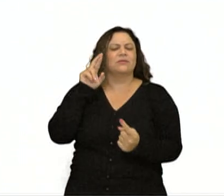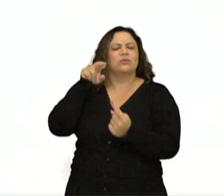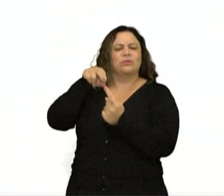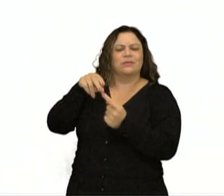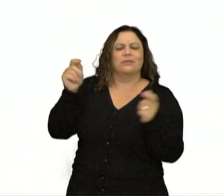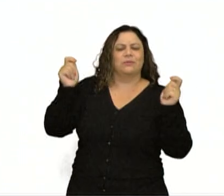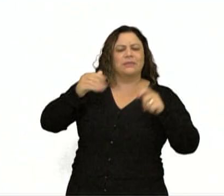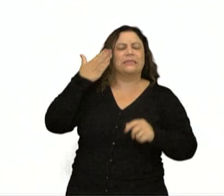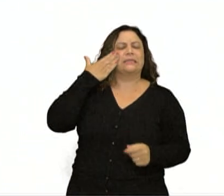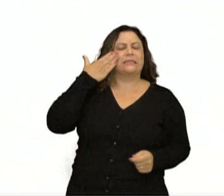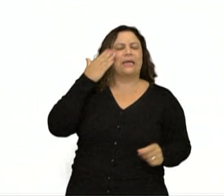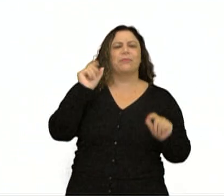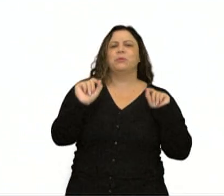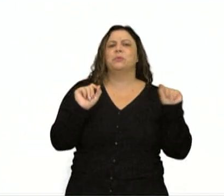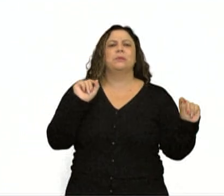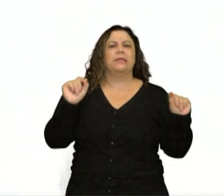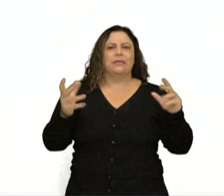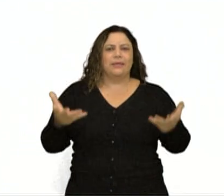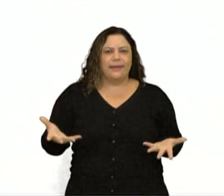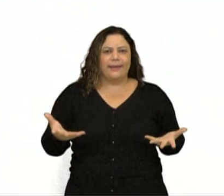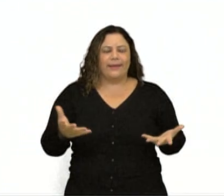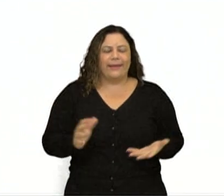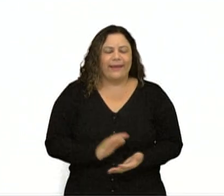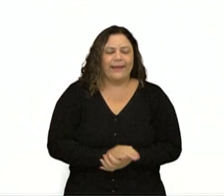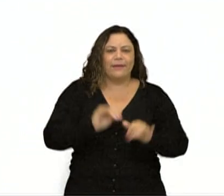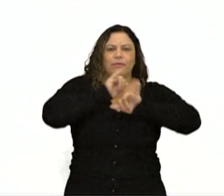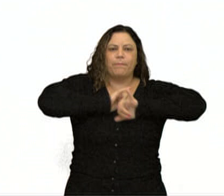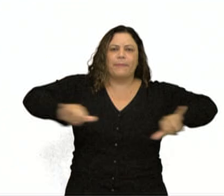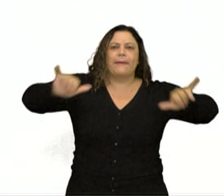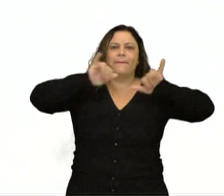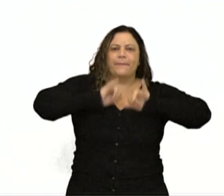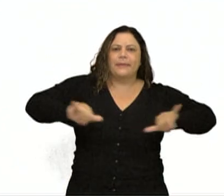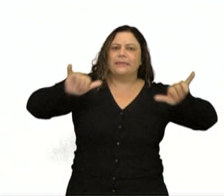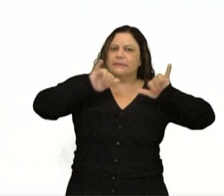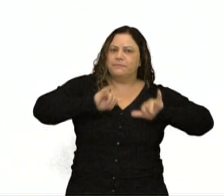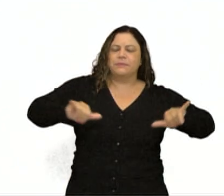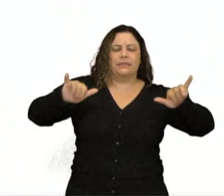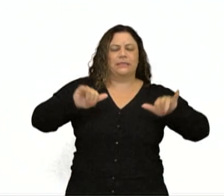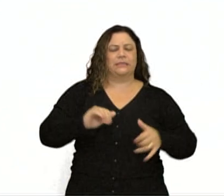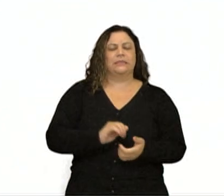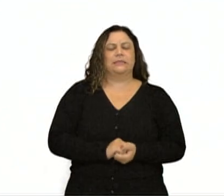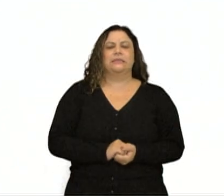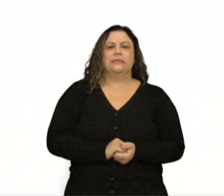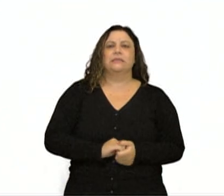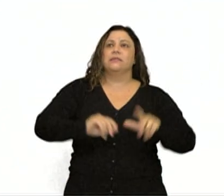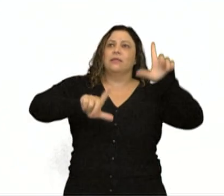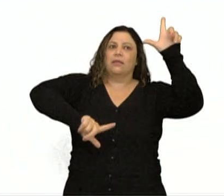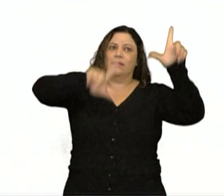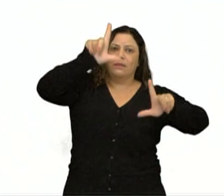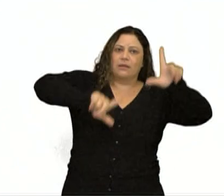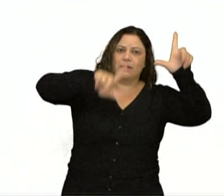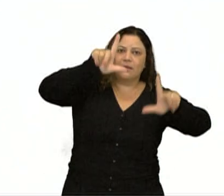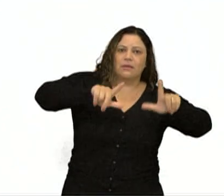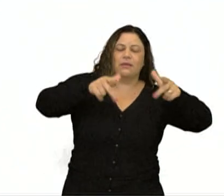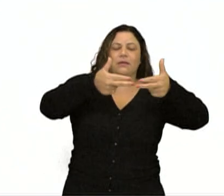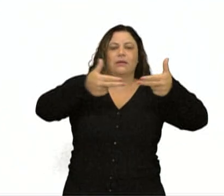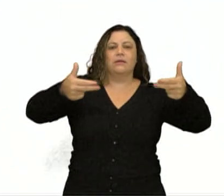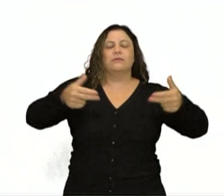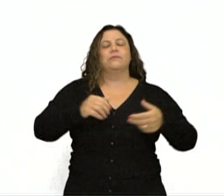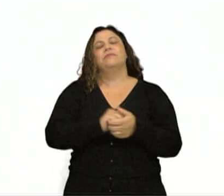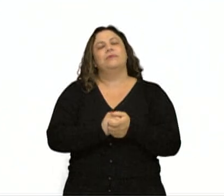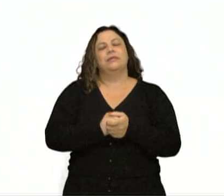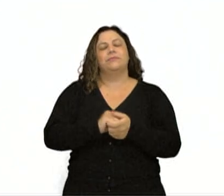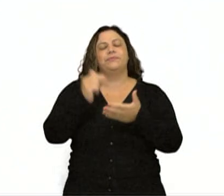já sabe do que se trata. Por quê? Propagandas, são propagandeadas na TV,